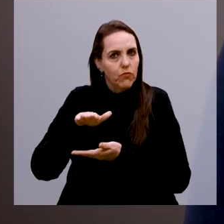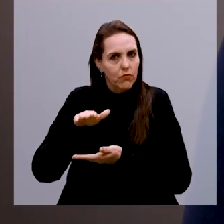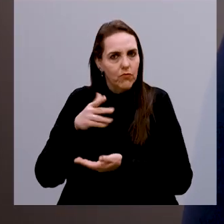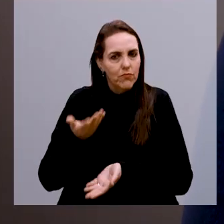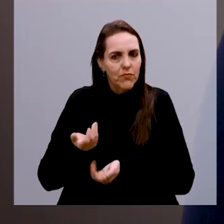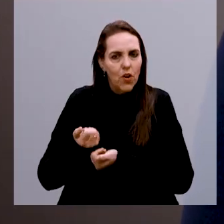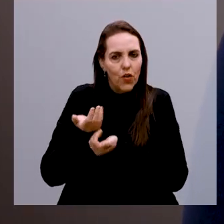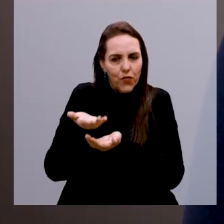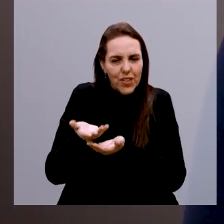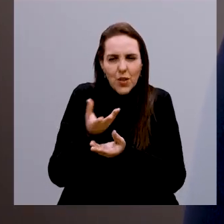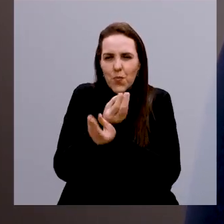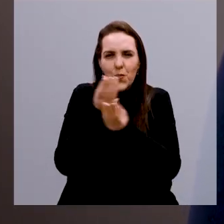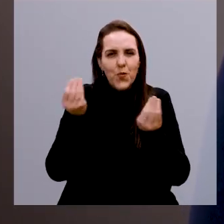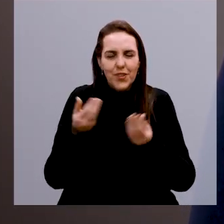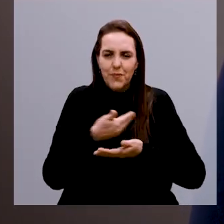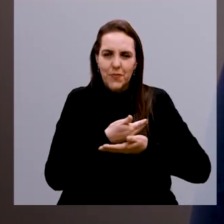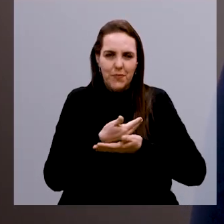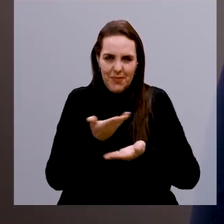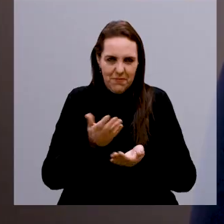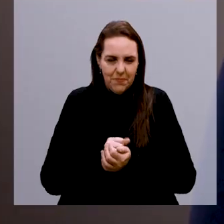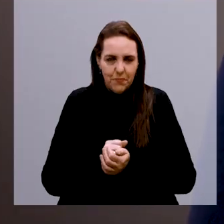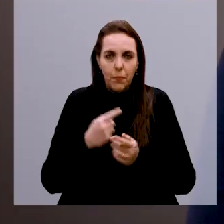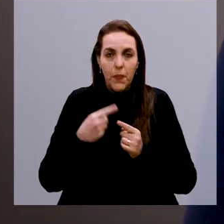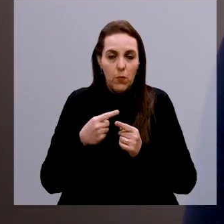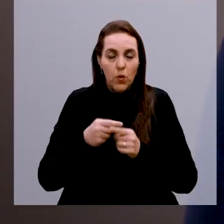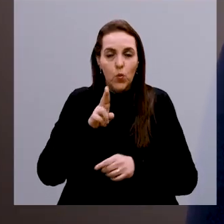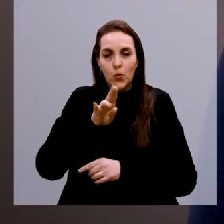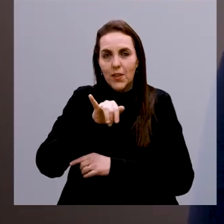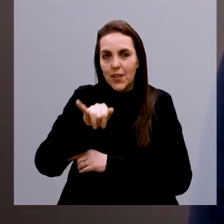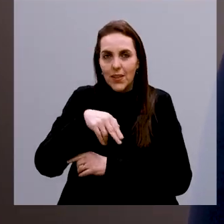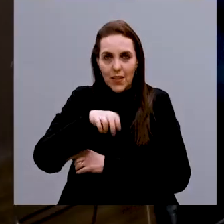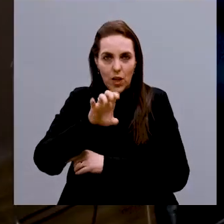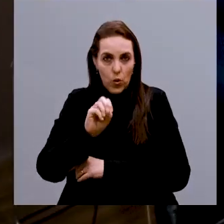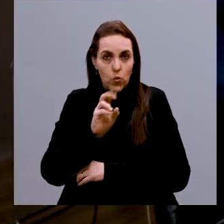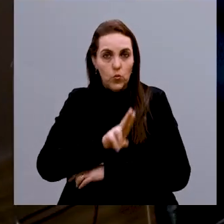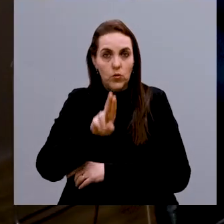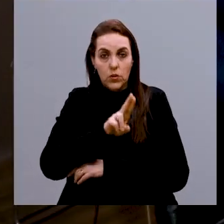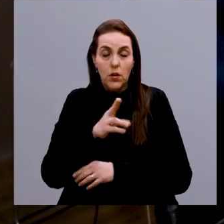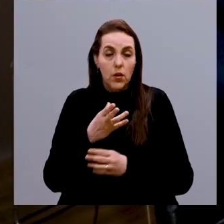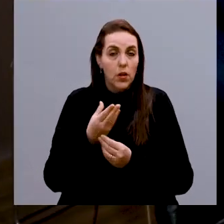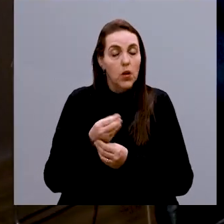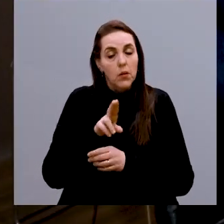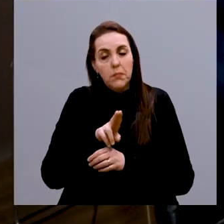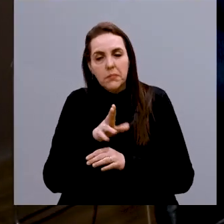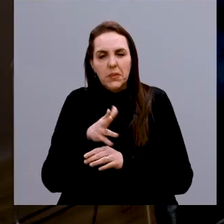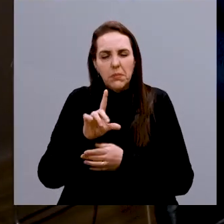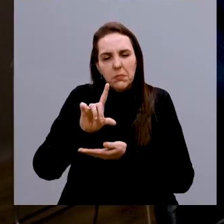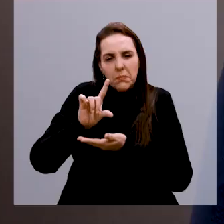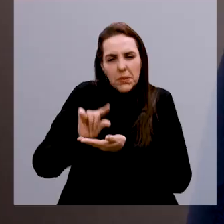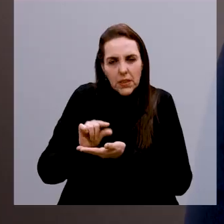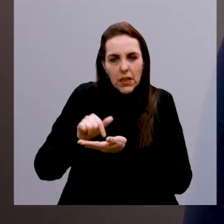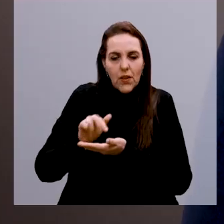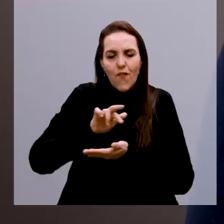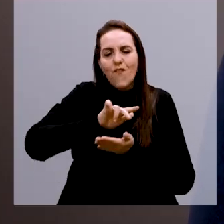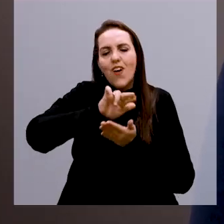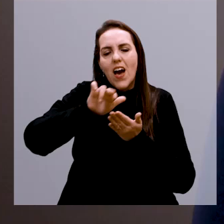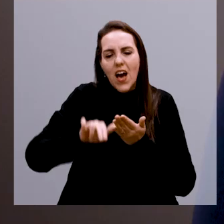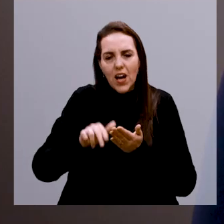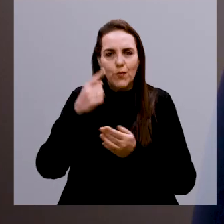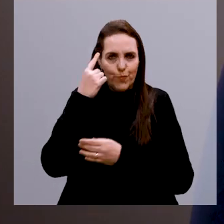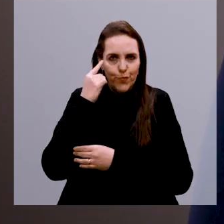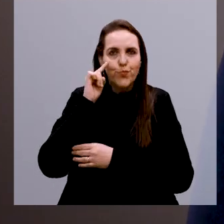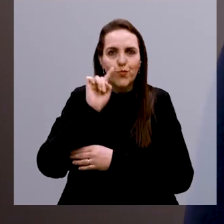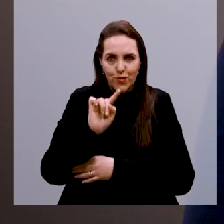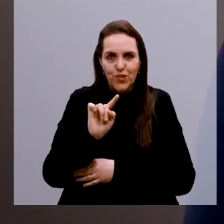nós. E aí nós podemos ofertar para muitas crianças, porque o UTI NEL acaba utilizando uma quantidade relativamente pequena em várias vezes ao